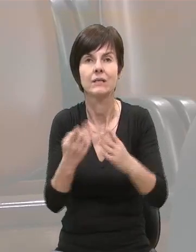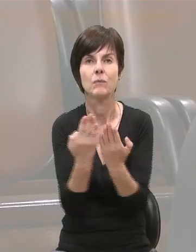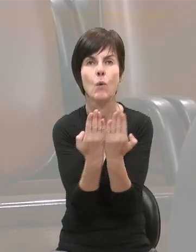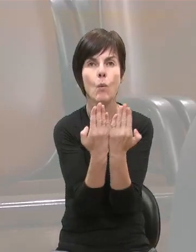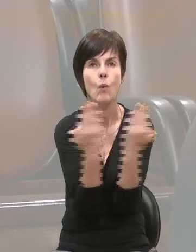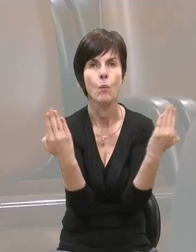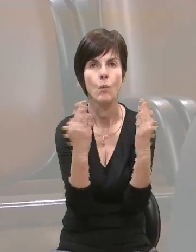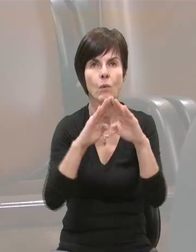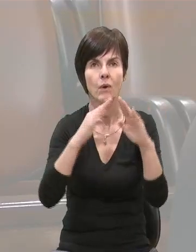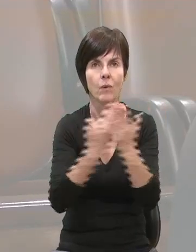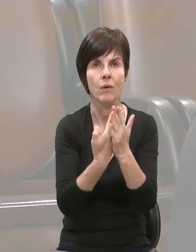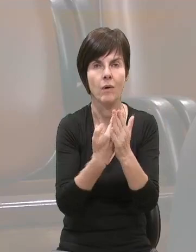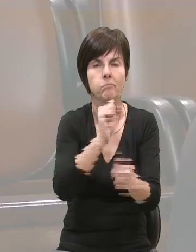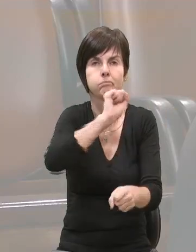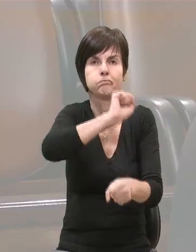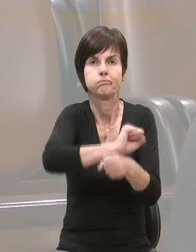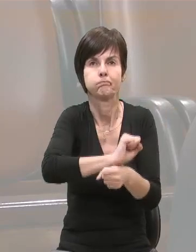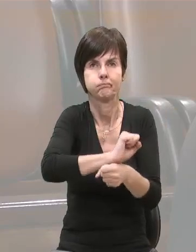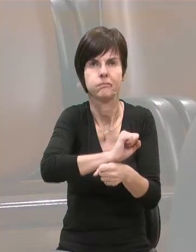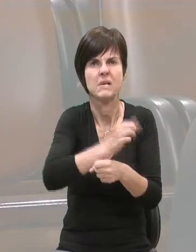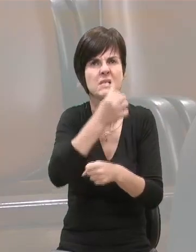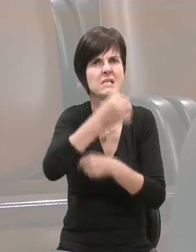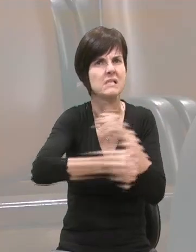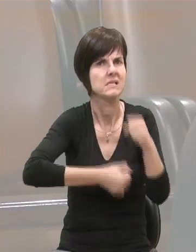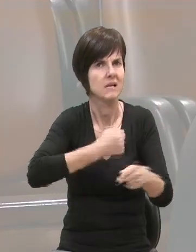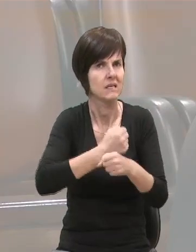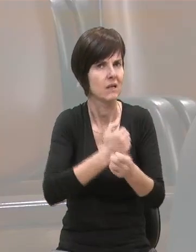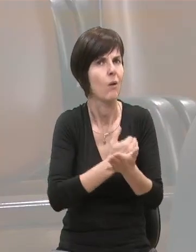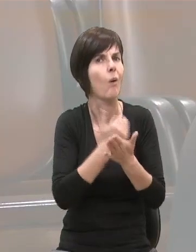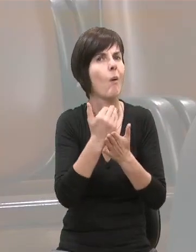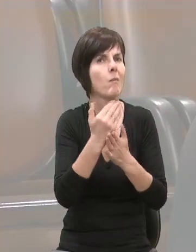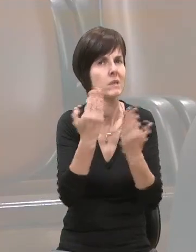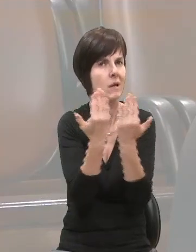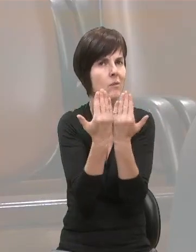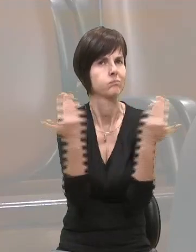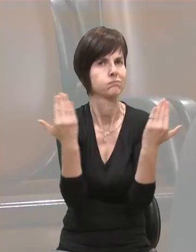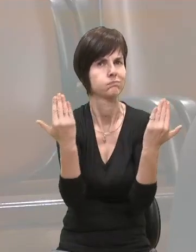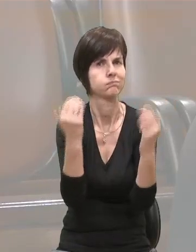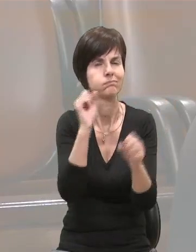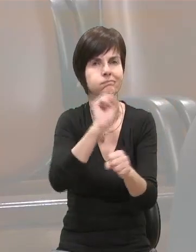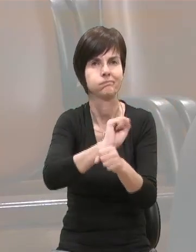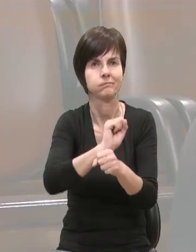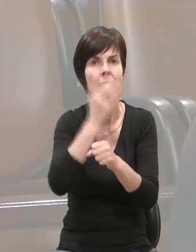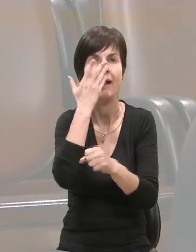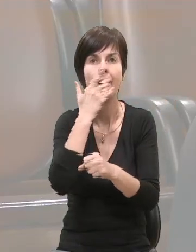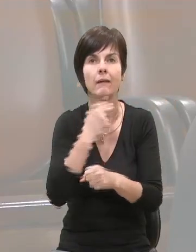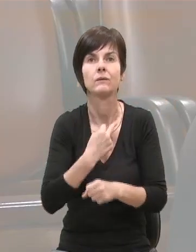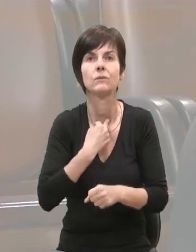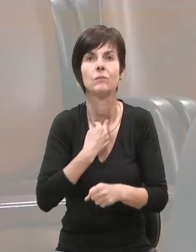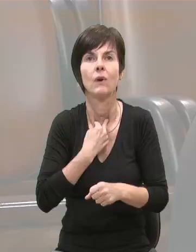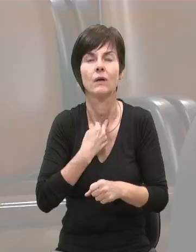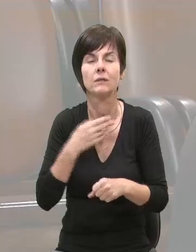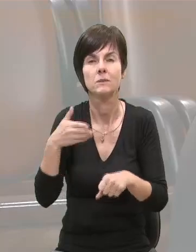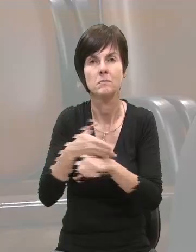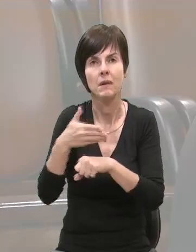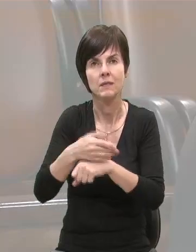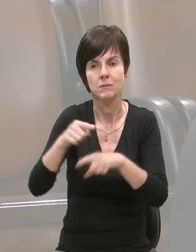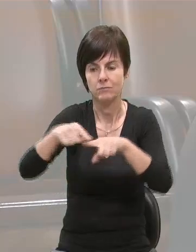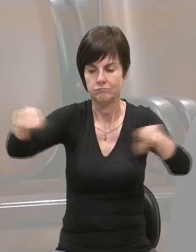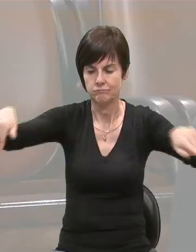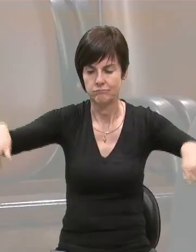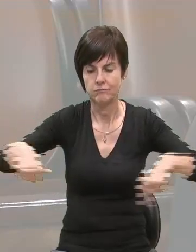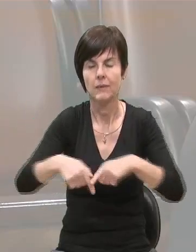está parado as obras ali. Já faz, acho que uns 6 anos, acho que esse muro está interditado ali, que as crianças não podem usar quadra, o grupo de escoteiro